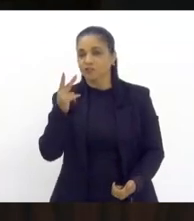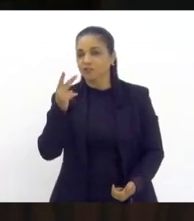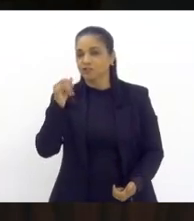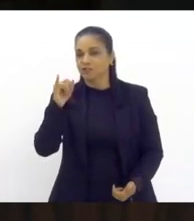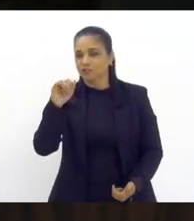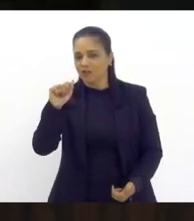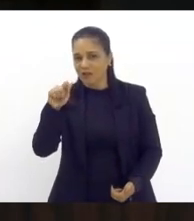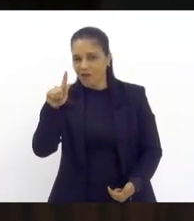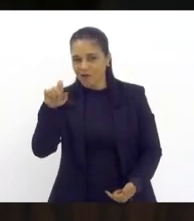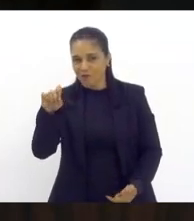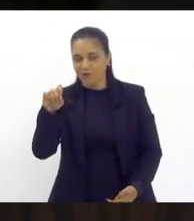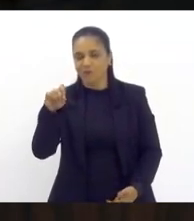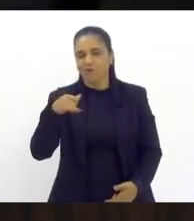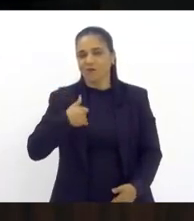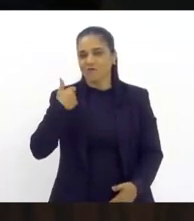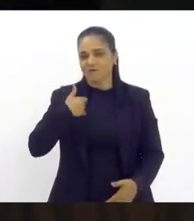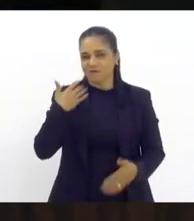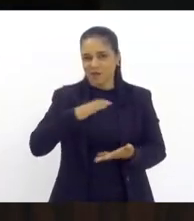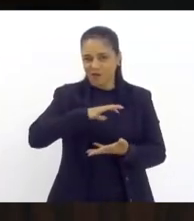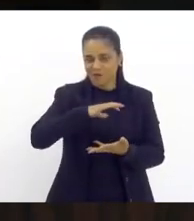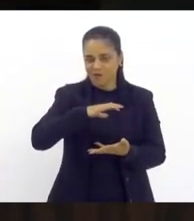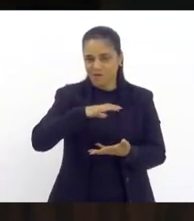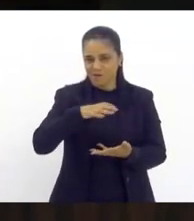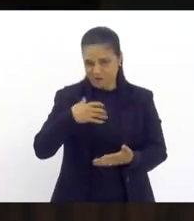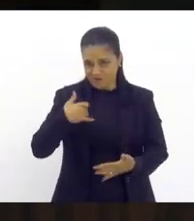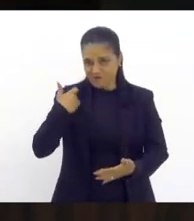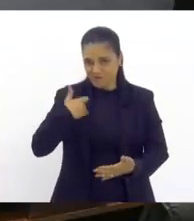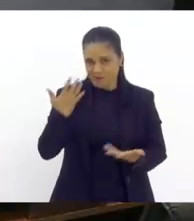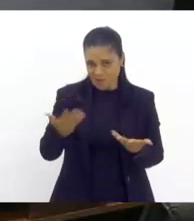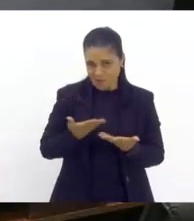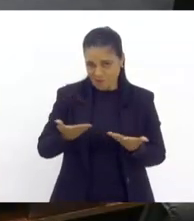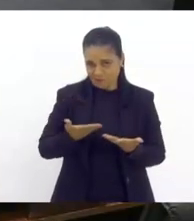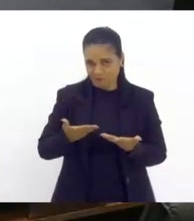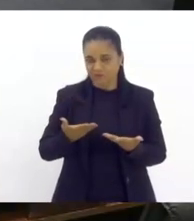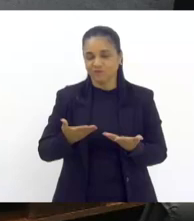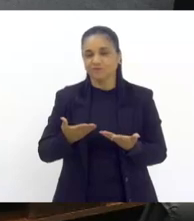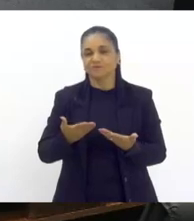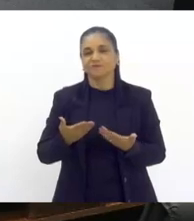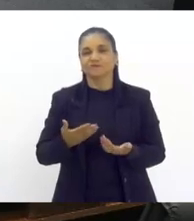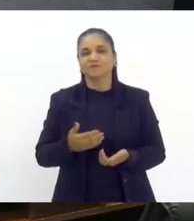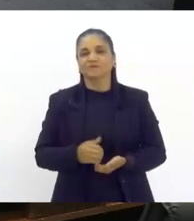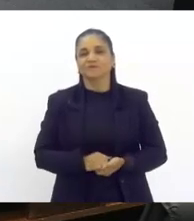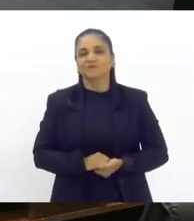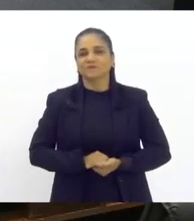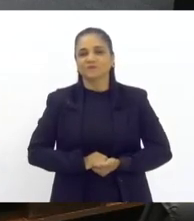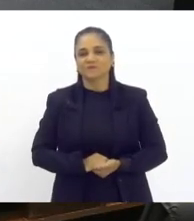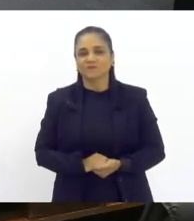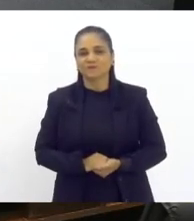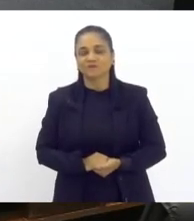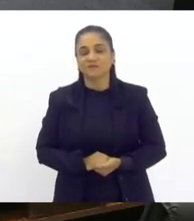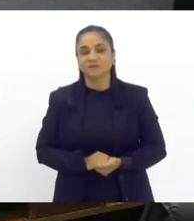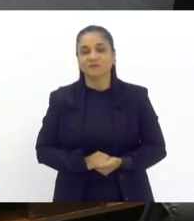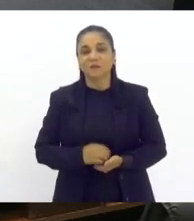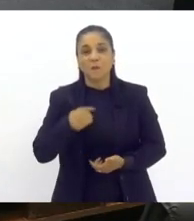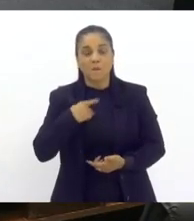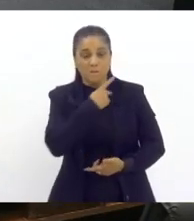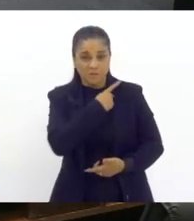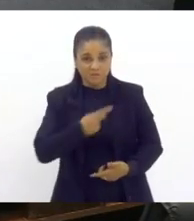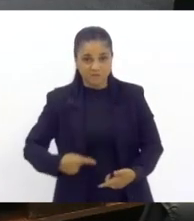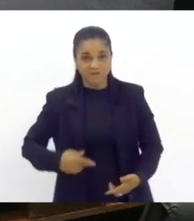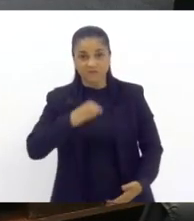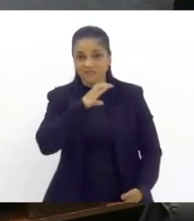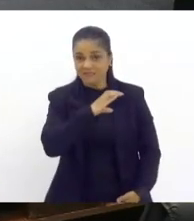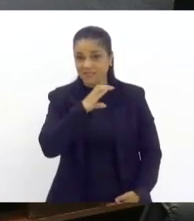hoje, está fazendo. Próximo orador inscrito é o nome do deputado Rodrigo Amorim. É, o nosso presidente da CCJ,